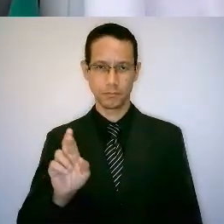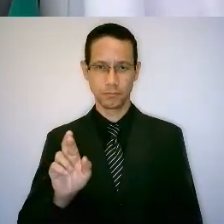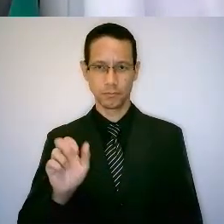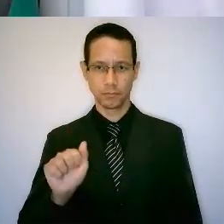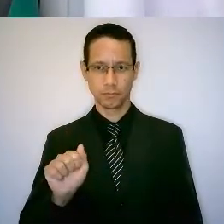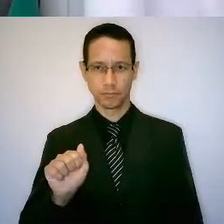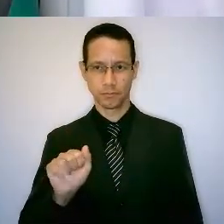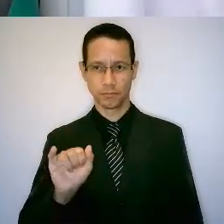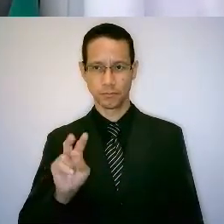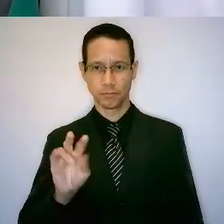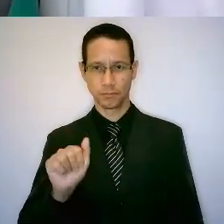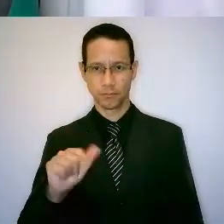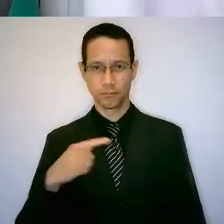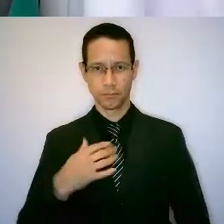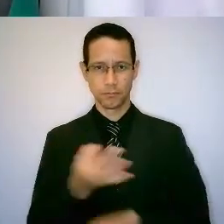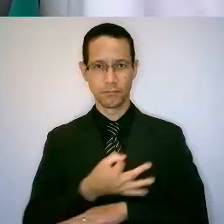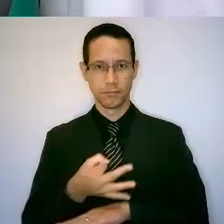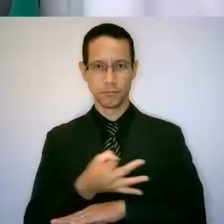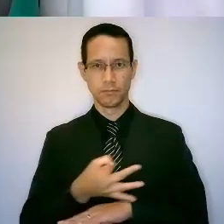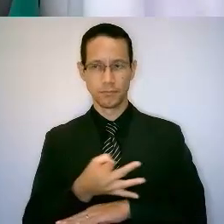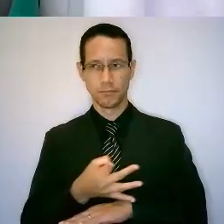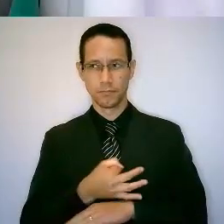encontra em gozo de férias